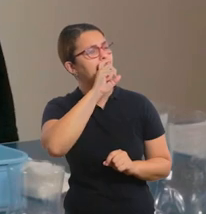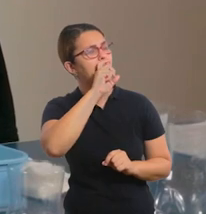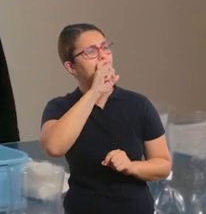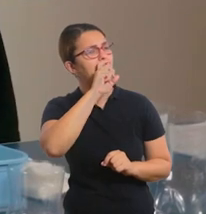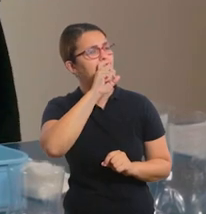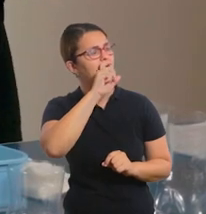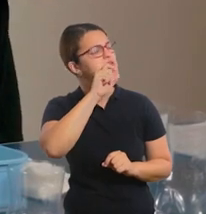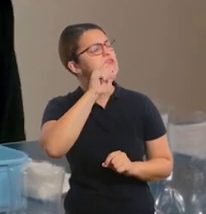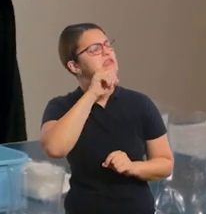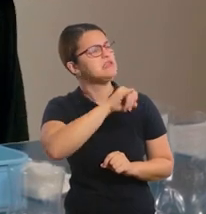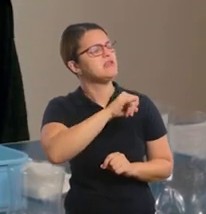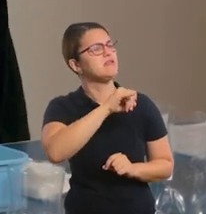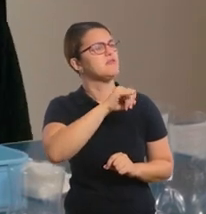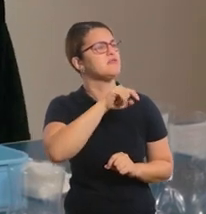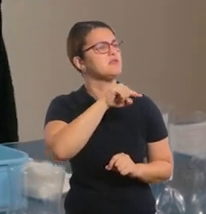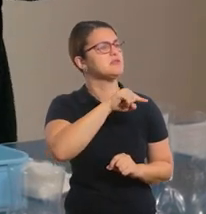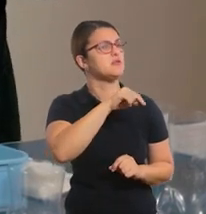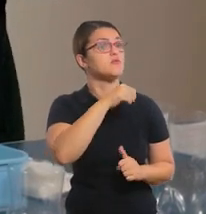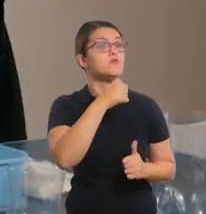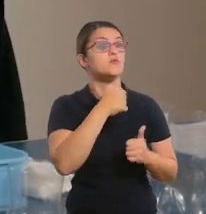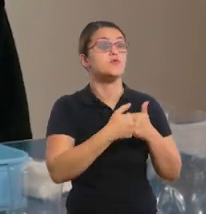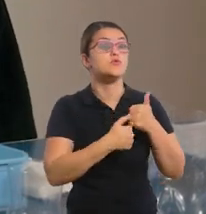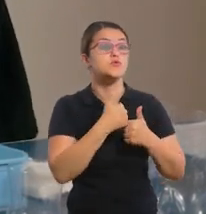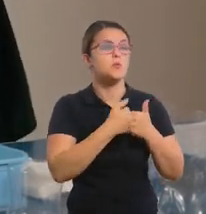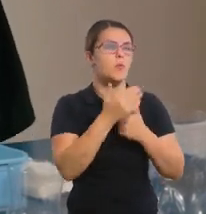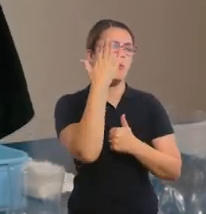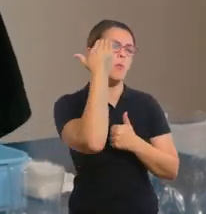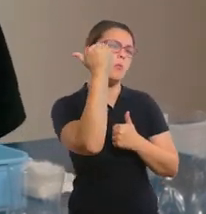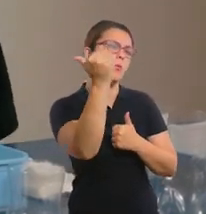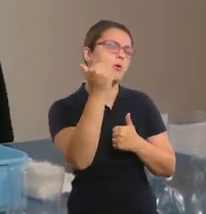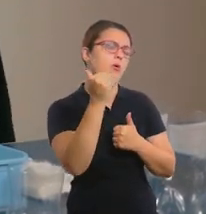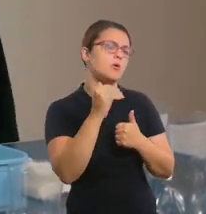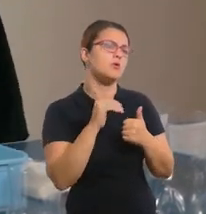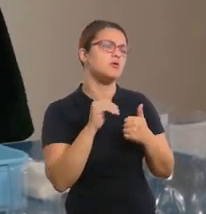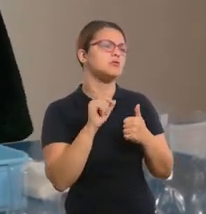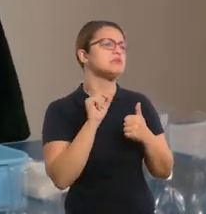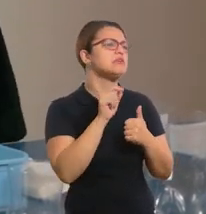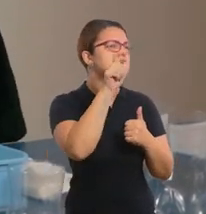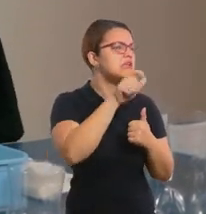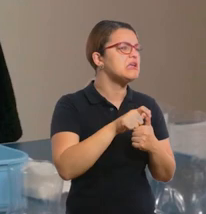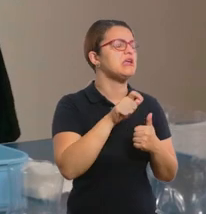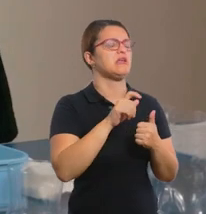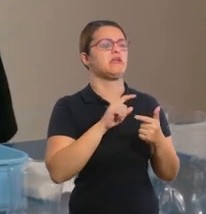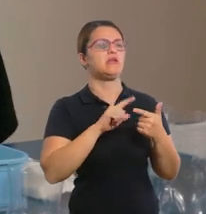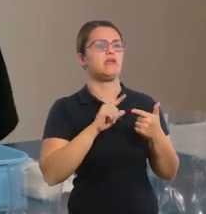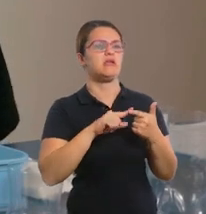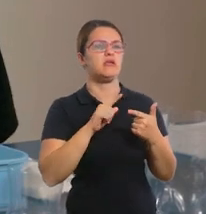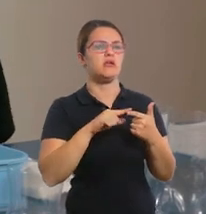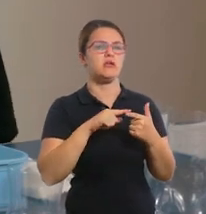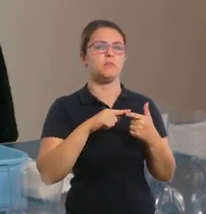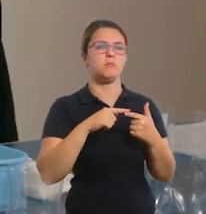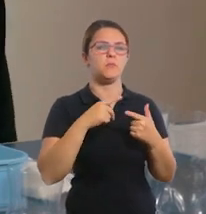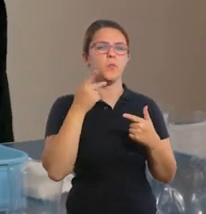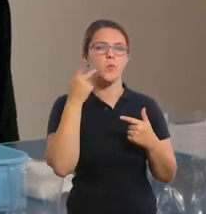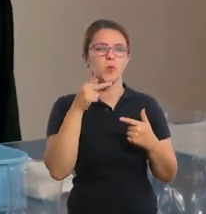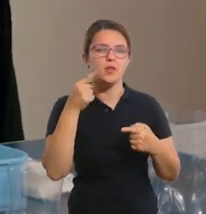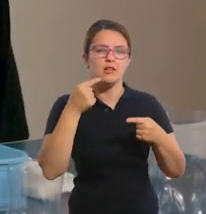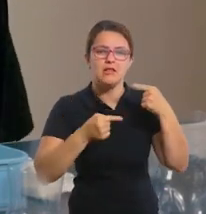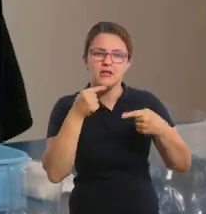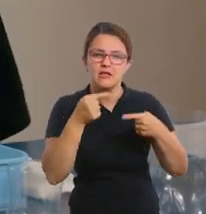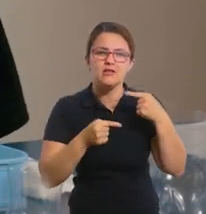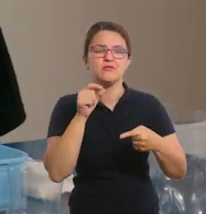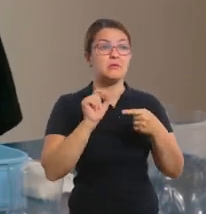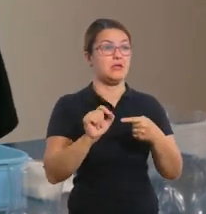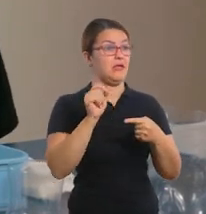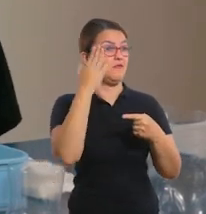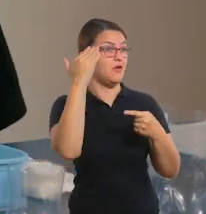ele fosse um grande jogador, quem ele seria? Se ele fosse um grande político, quem ele seria? Um grande ator, quem ele seria? Então